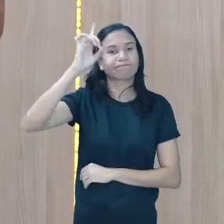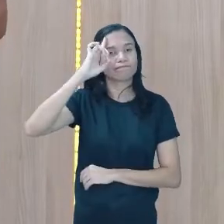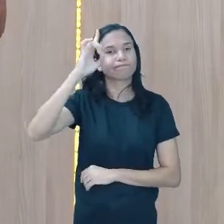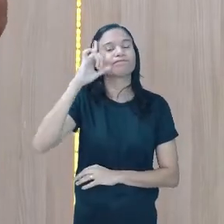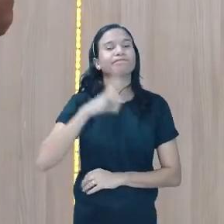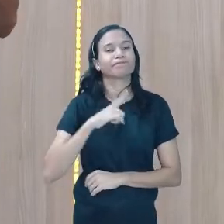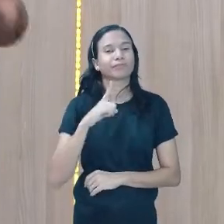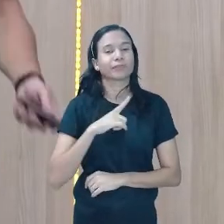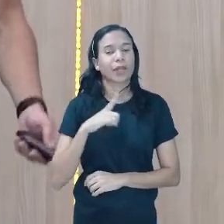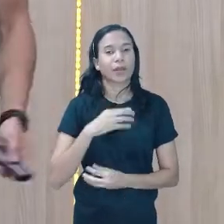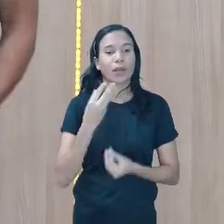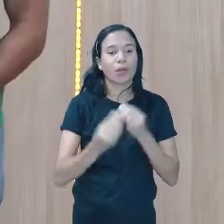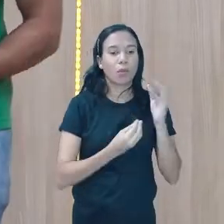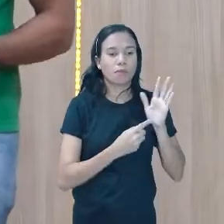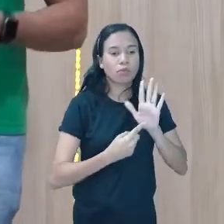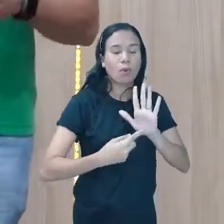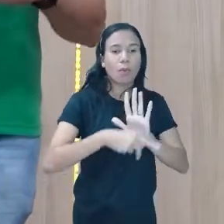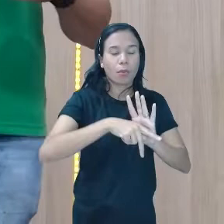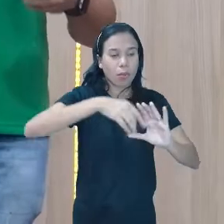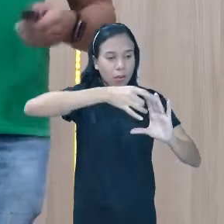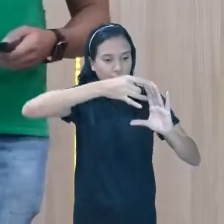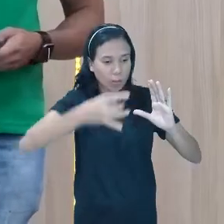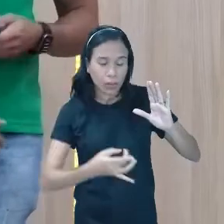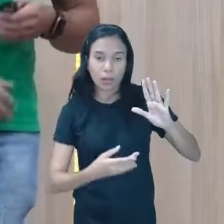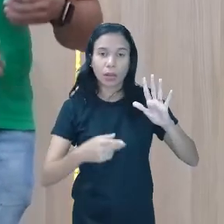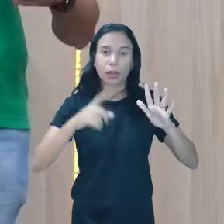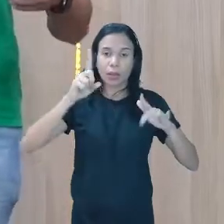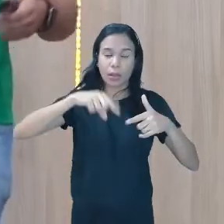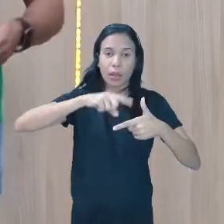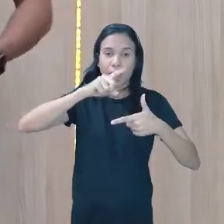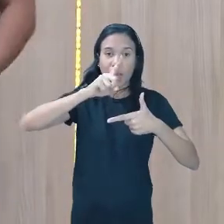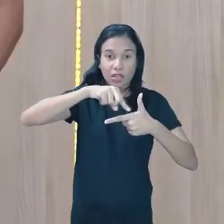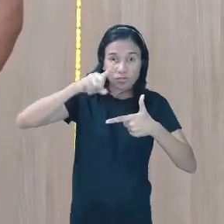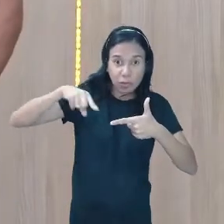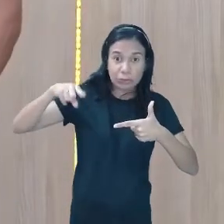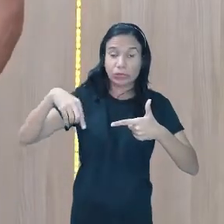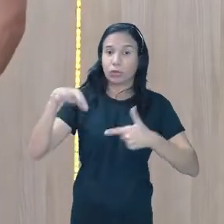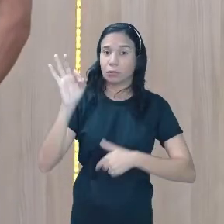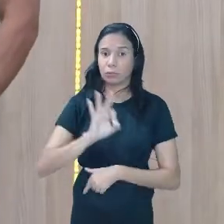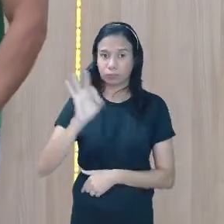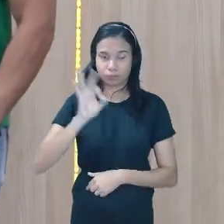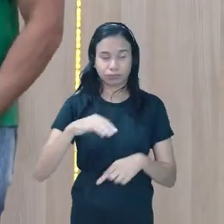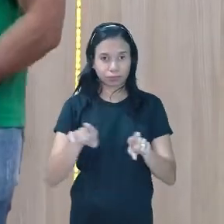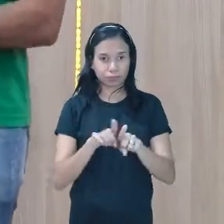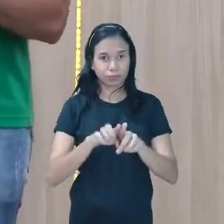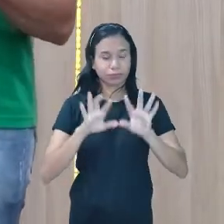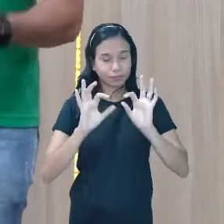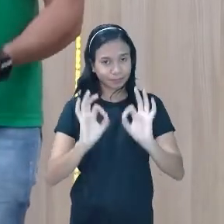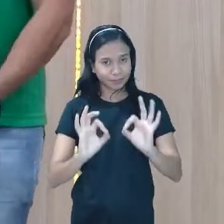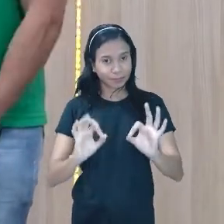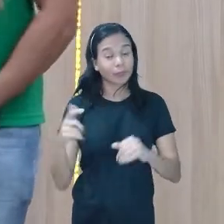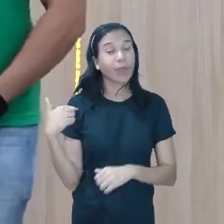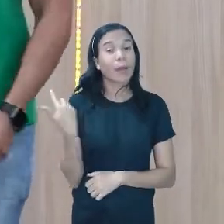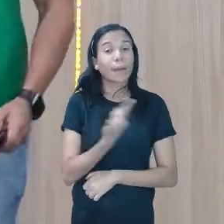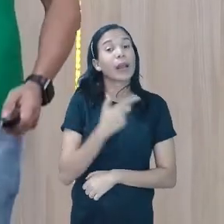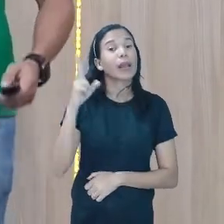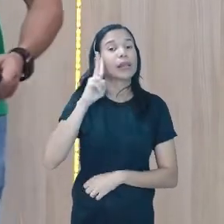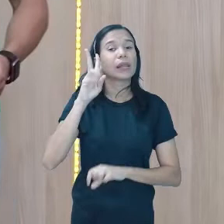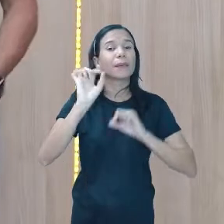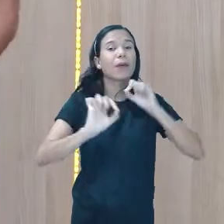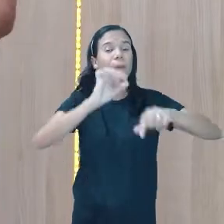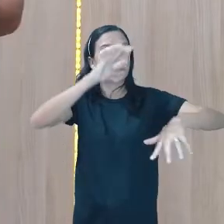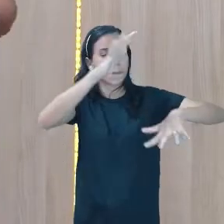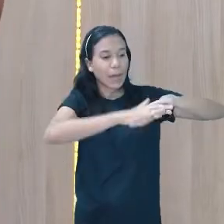tá? Para fazer amostras de estatística, de porcentagens e por aí vai, certo? Mas lembre-se, cada assunto